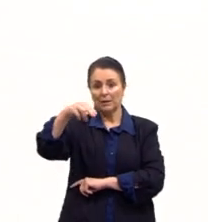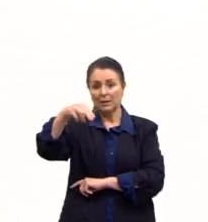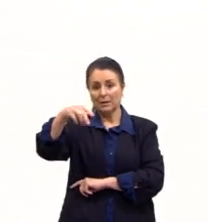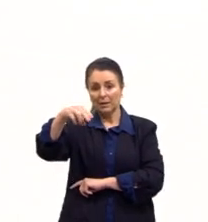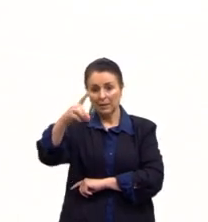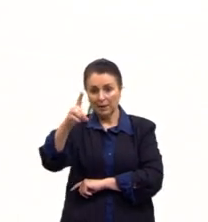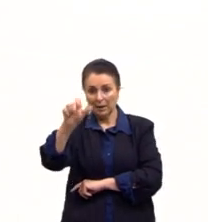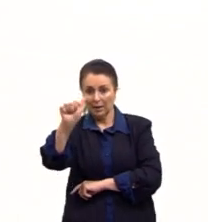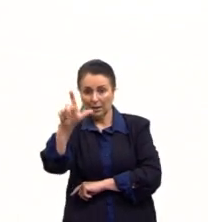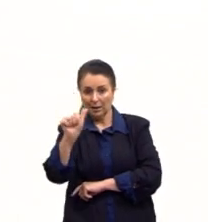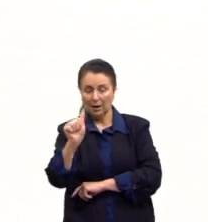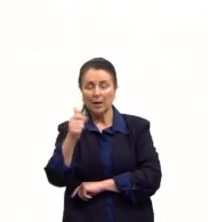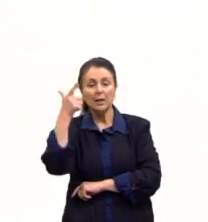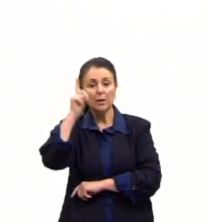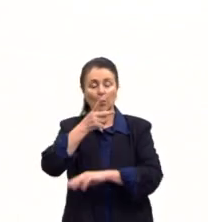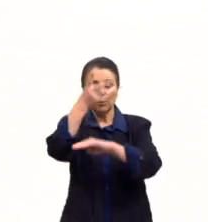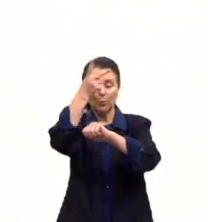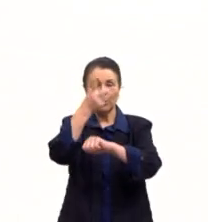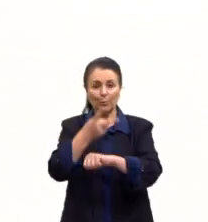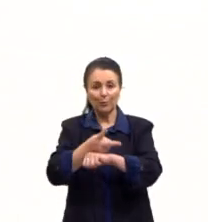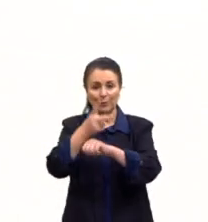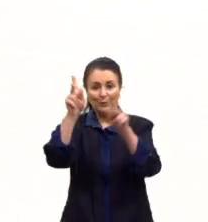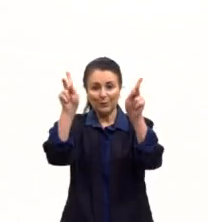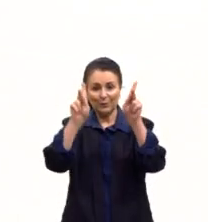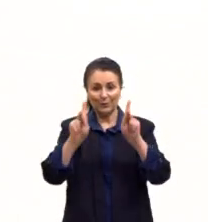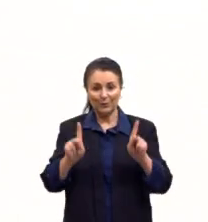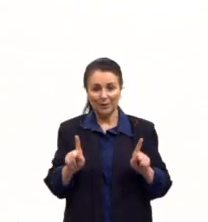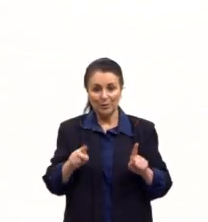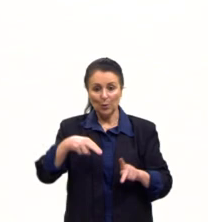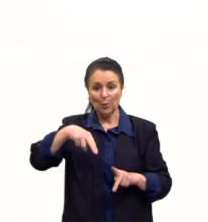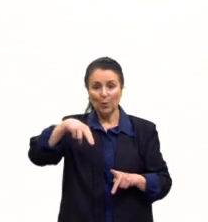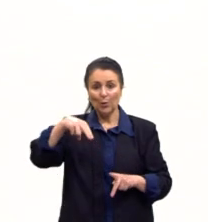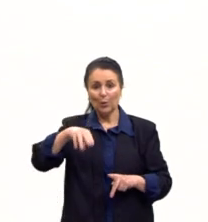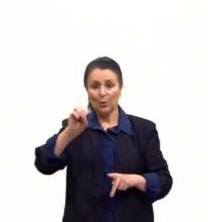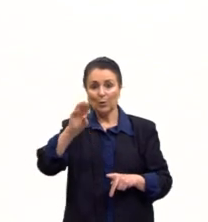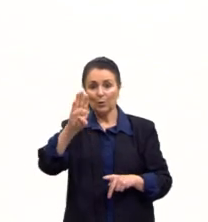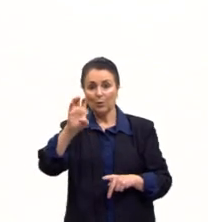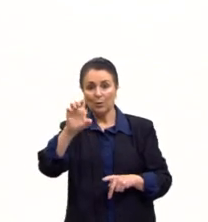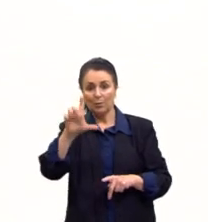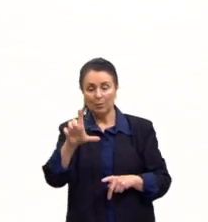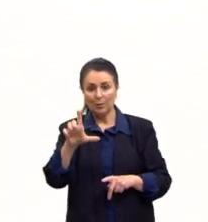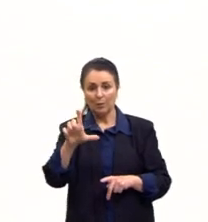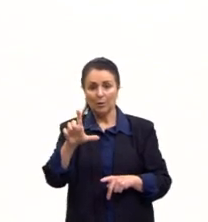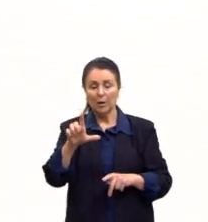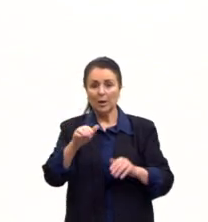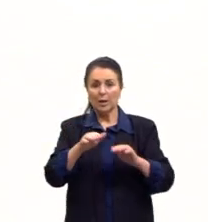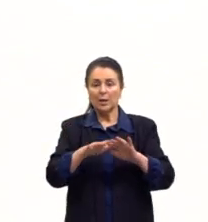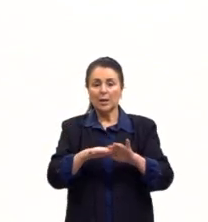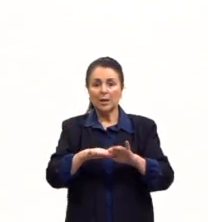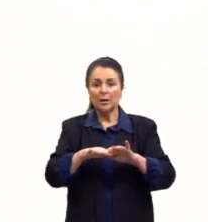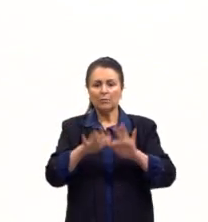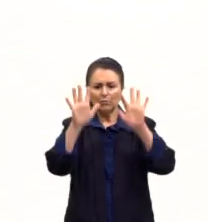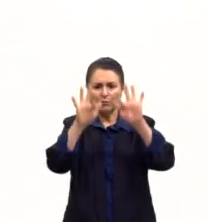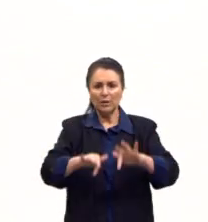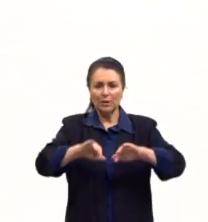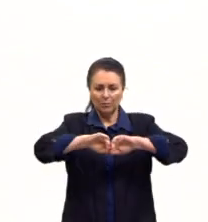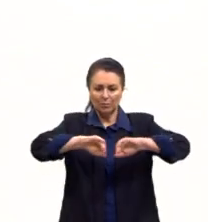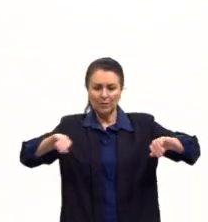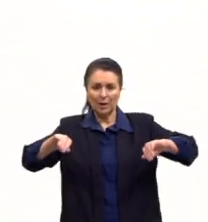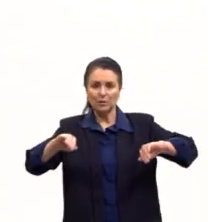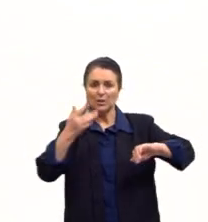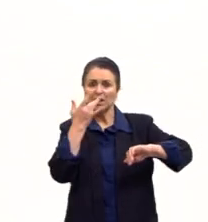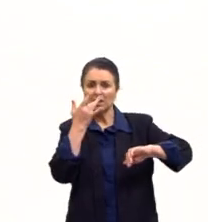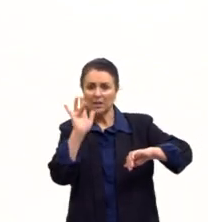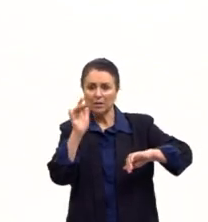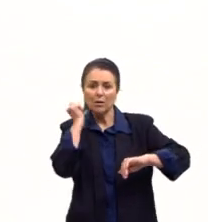porque ganhou o Nobel da Paz né tentando e conseguindo quebrar Justamente esse Apartheid né mostrando não negros e